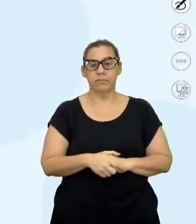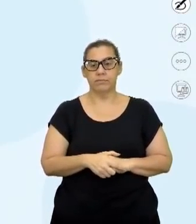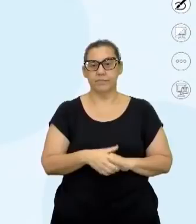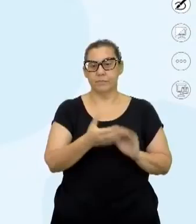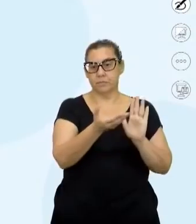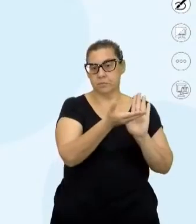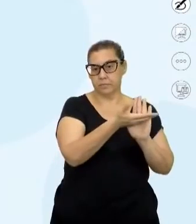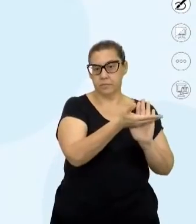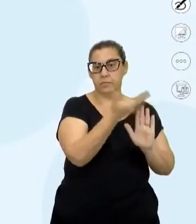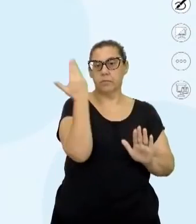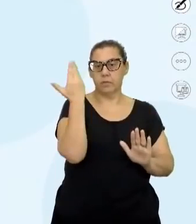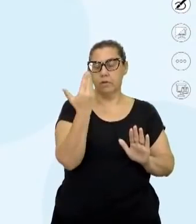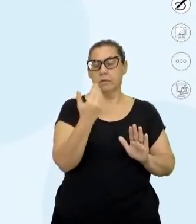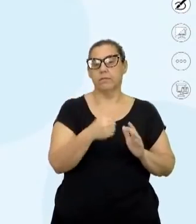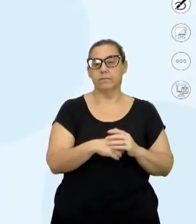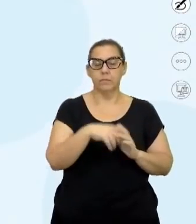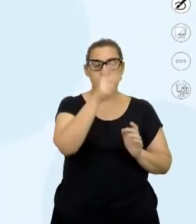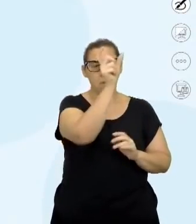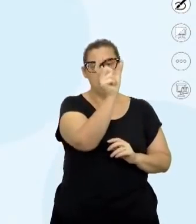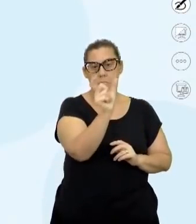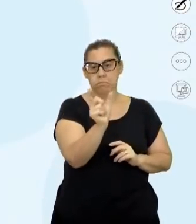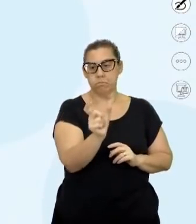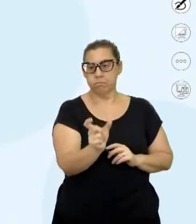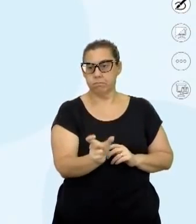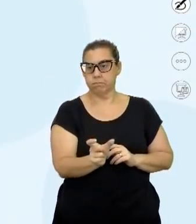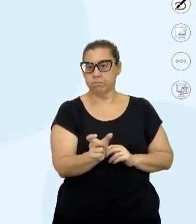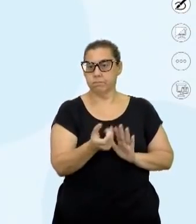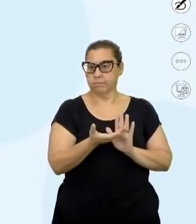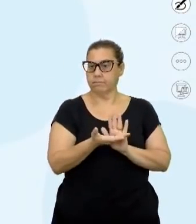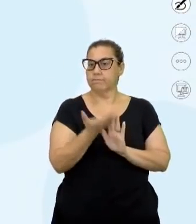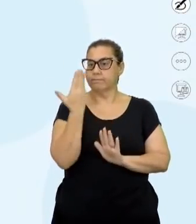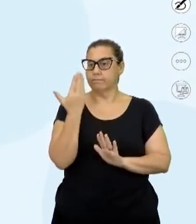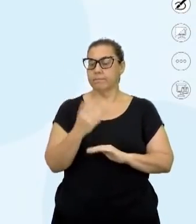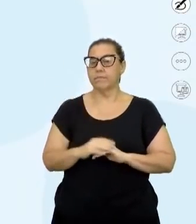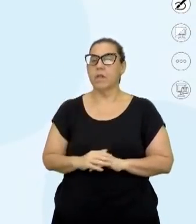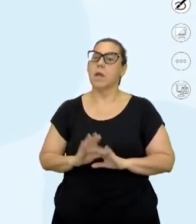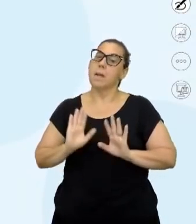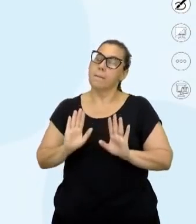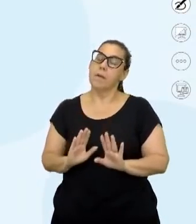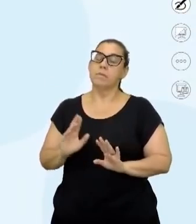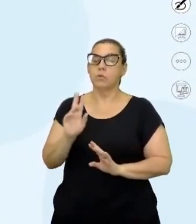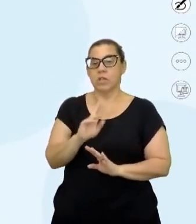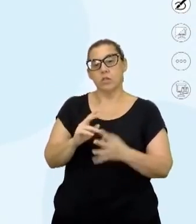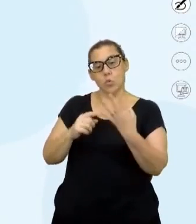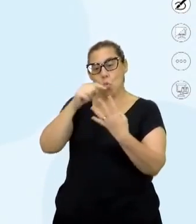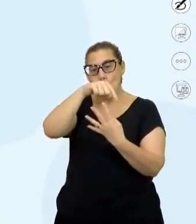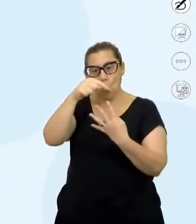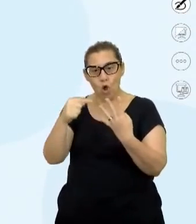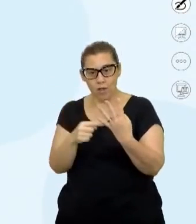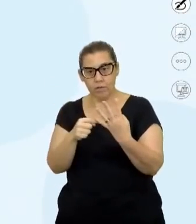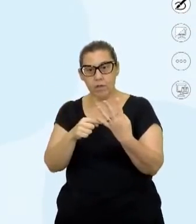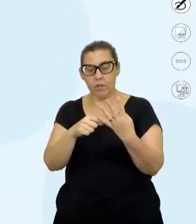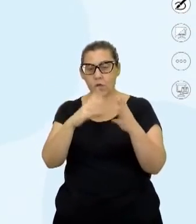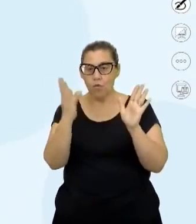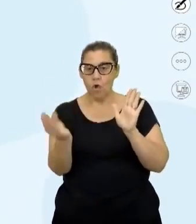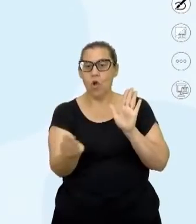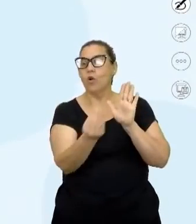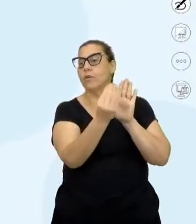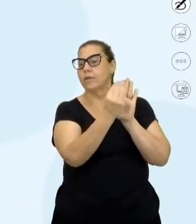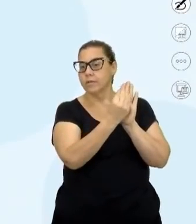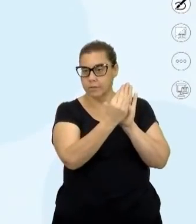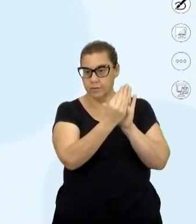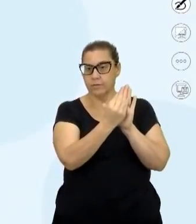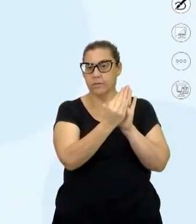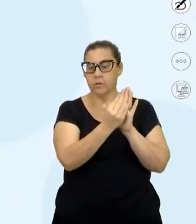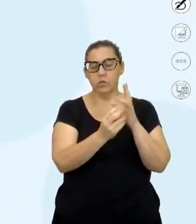aqui, porque ele tá falando para cortar, ó, tá tirando. Só que eu tenho que usar as 4 peças. Eu vou acrescentar a peça